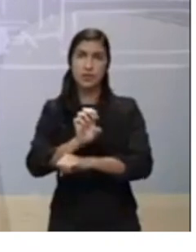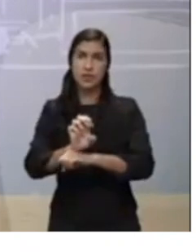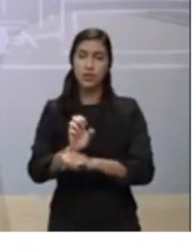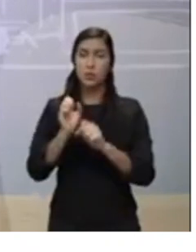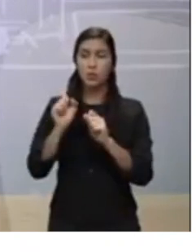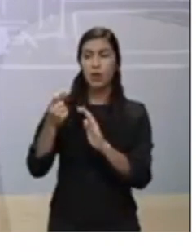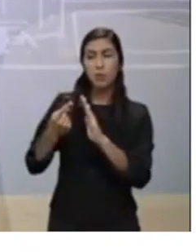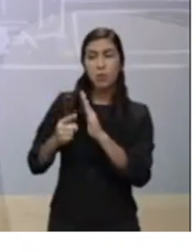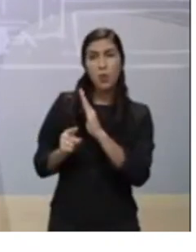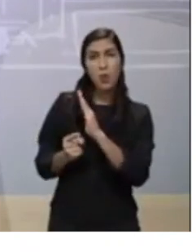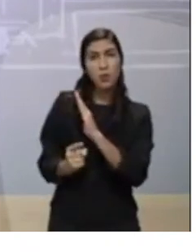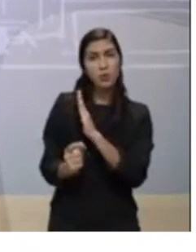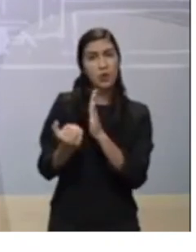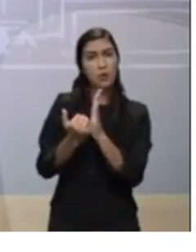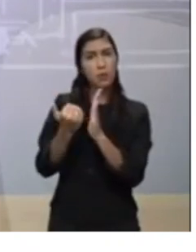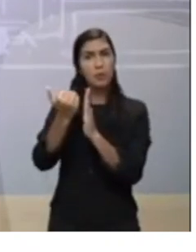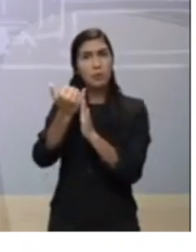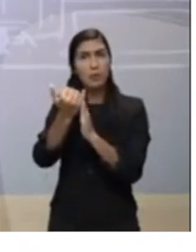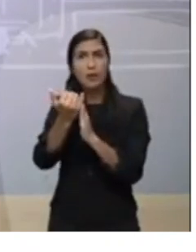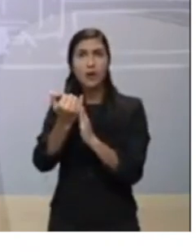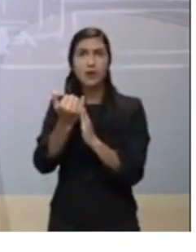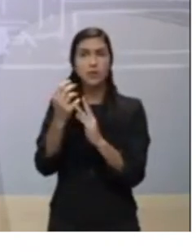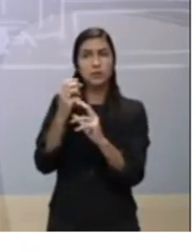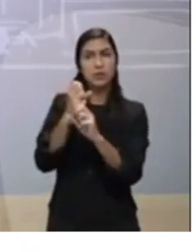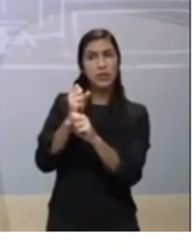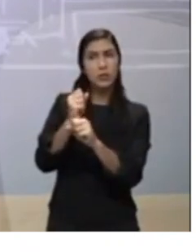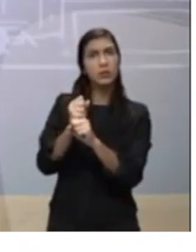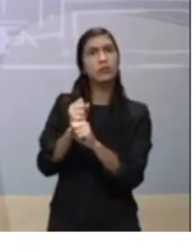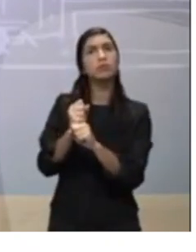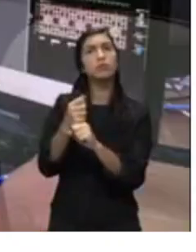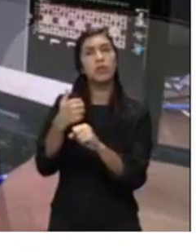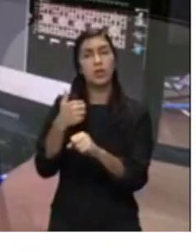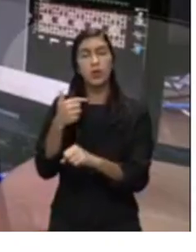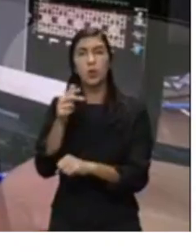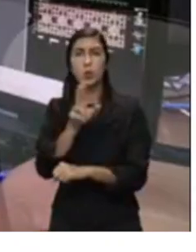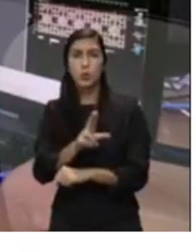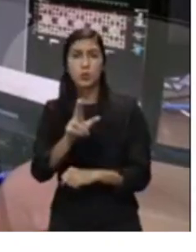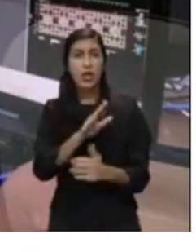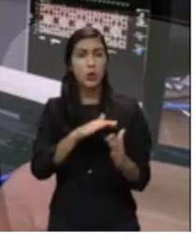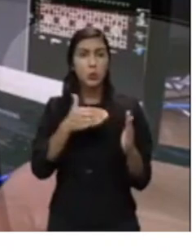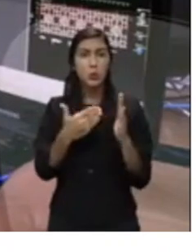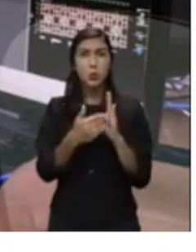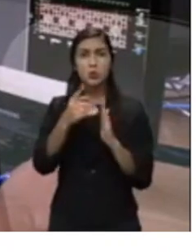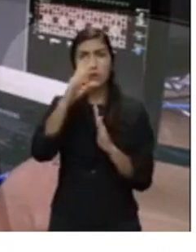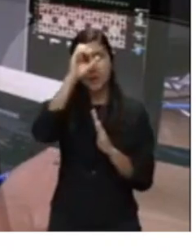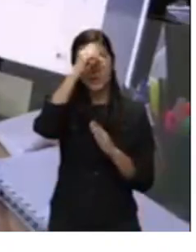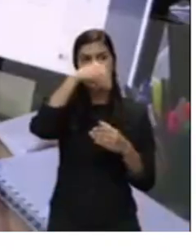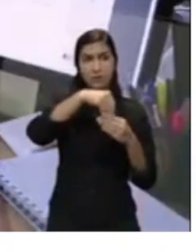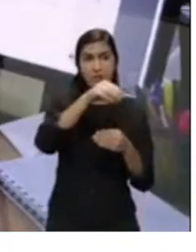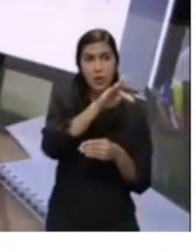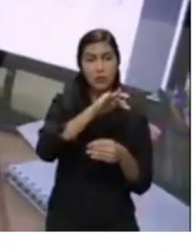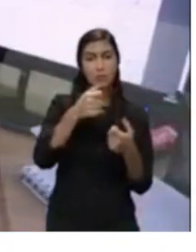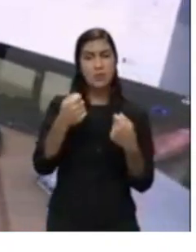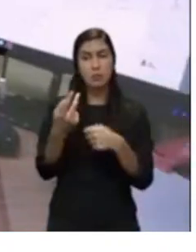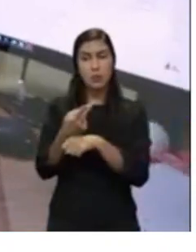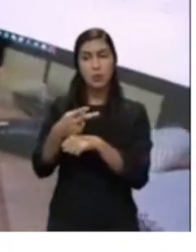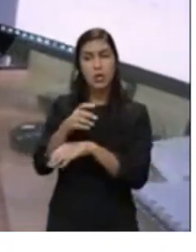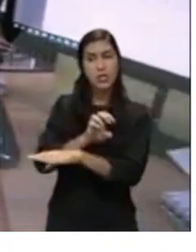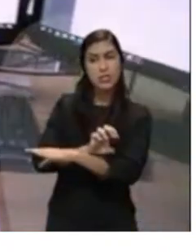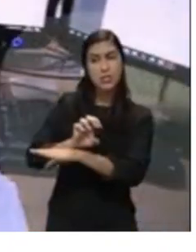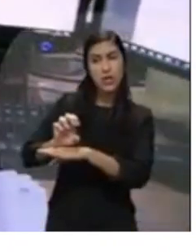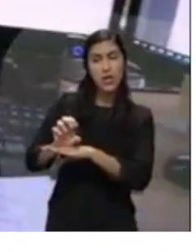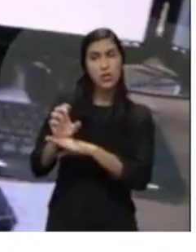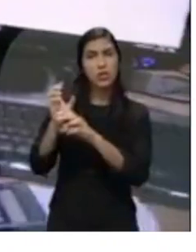se aprofundar no cálculo e utilizar tudo que você aprendeu na faculdade, buscar um estágio em